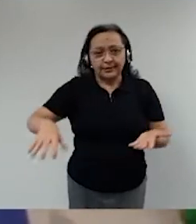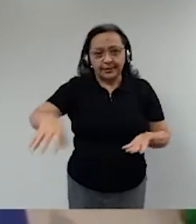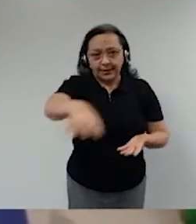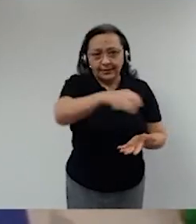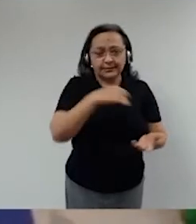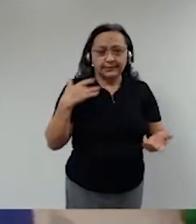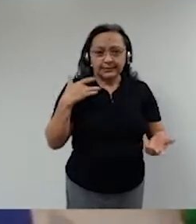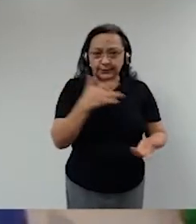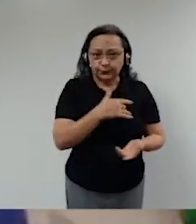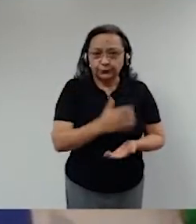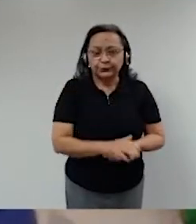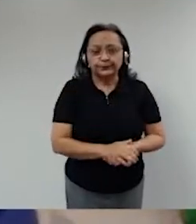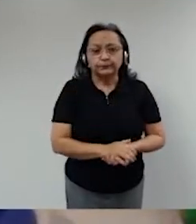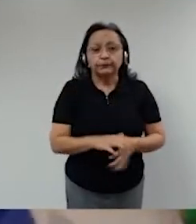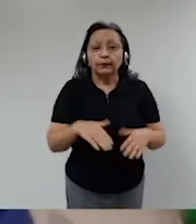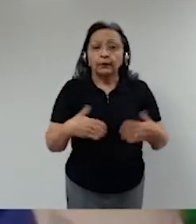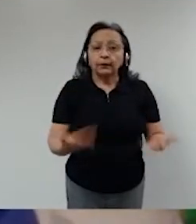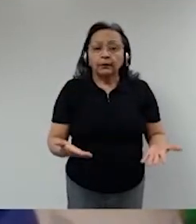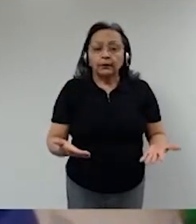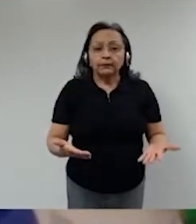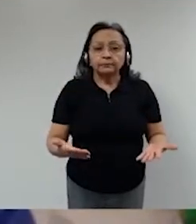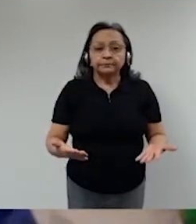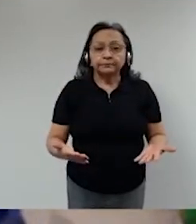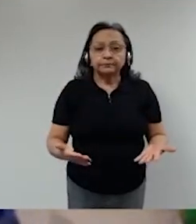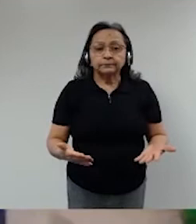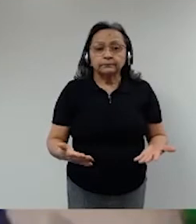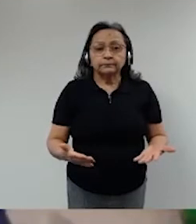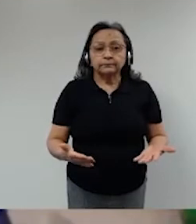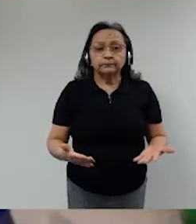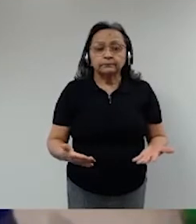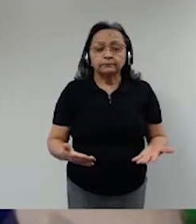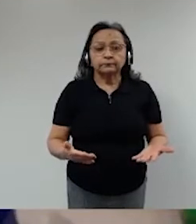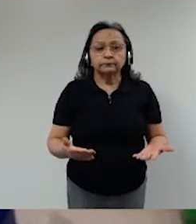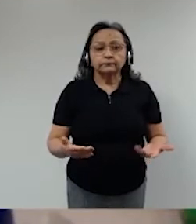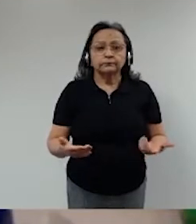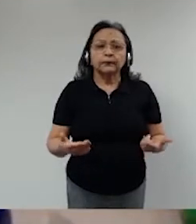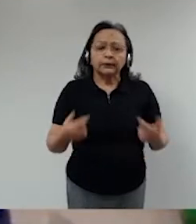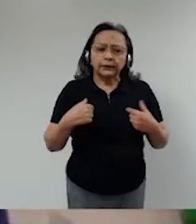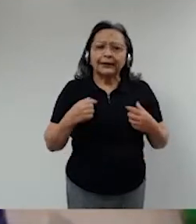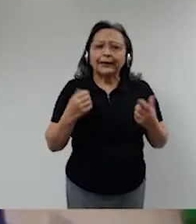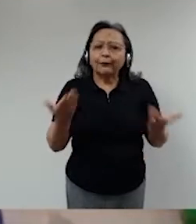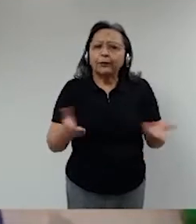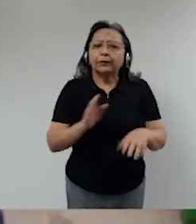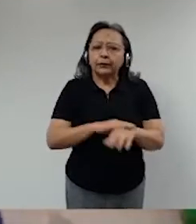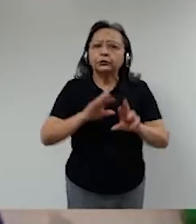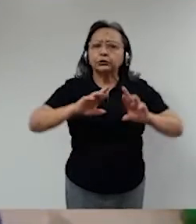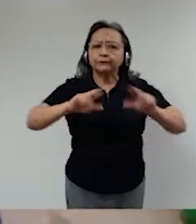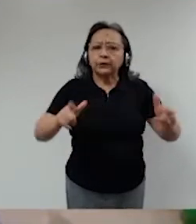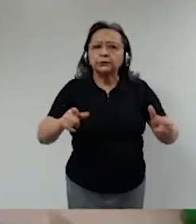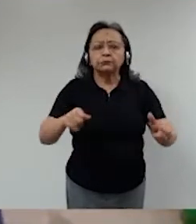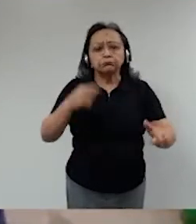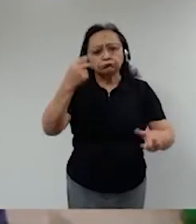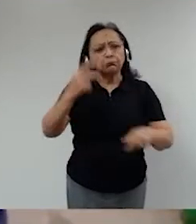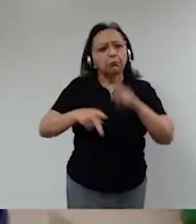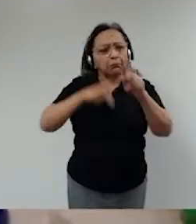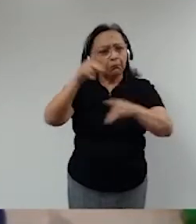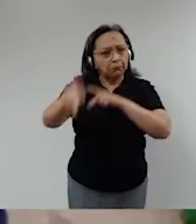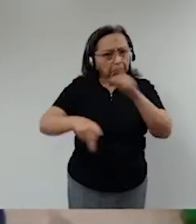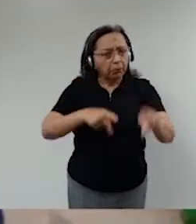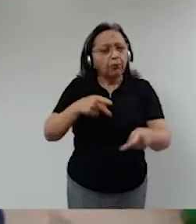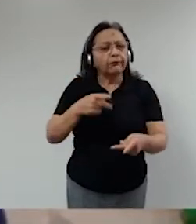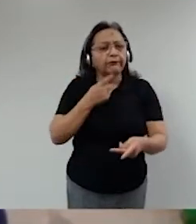áreas da saúde. Então, assim, diferentemente do que a população tem falado, de